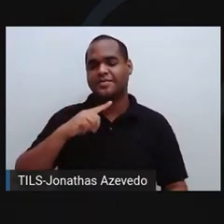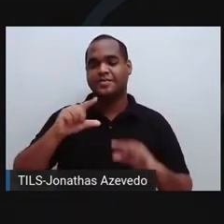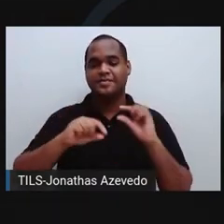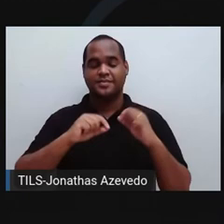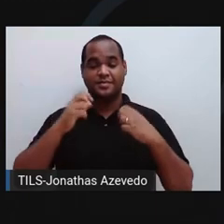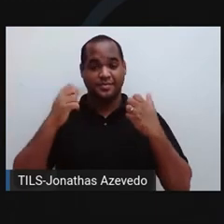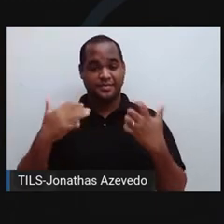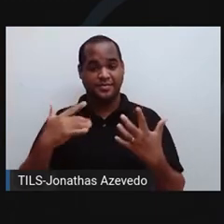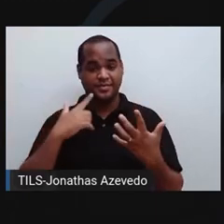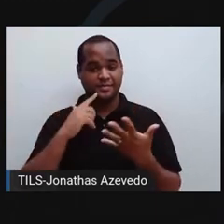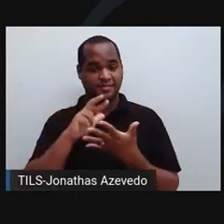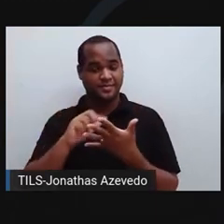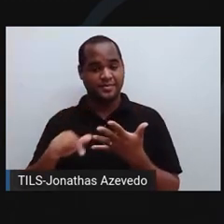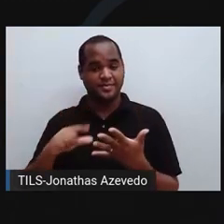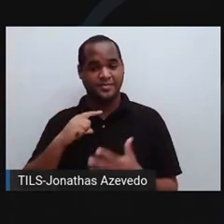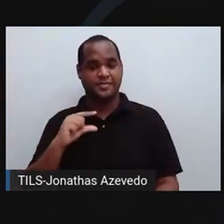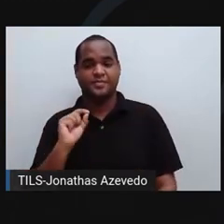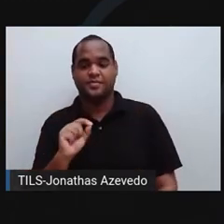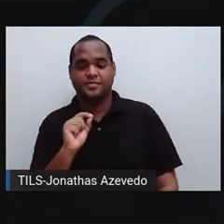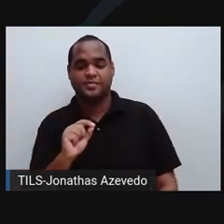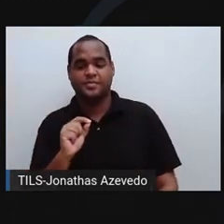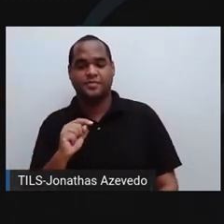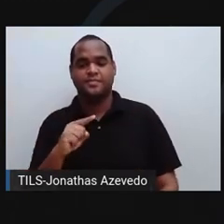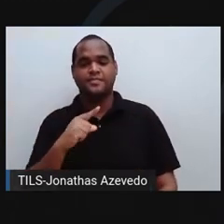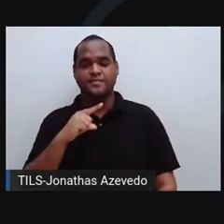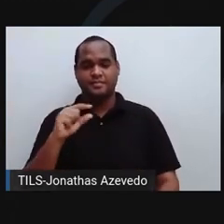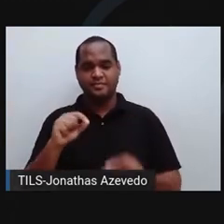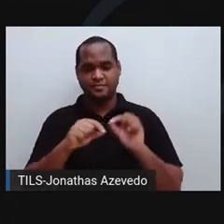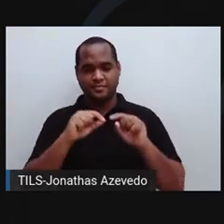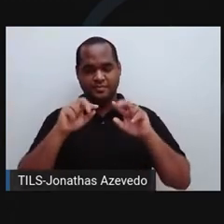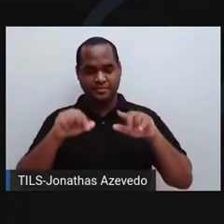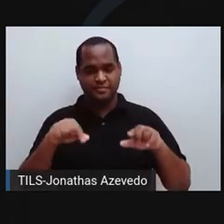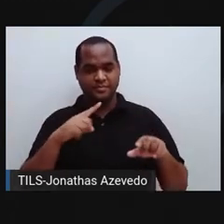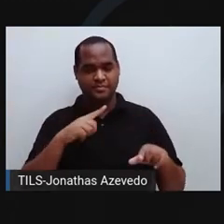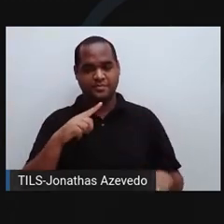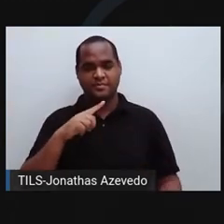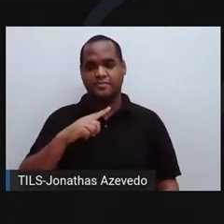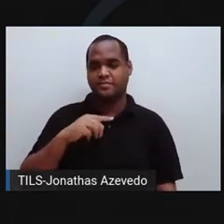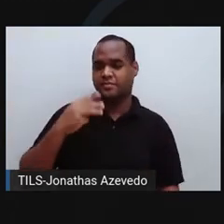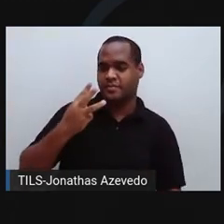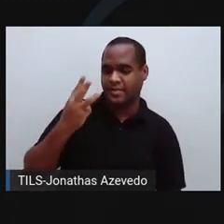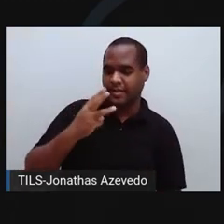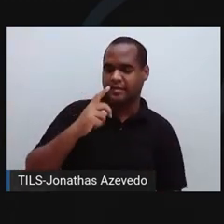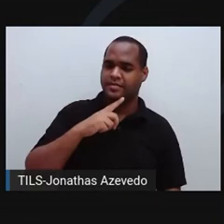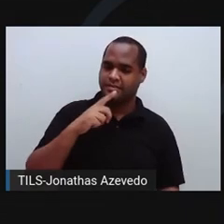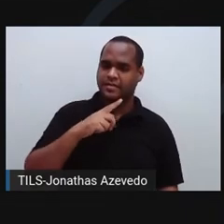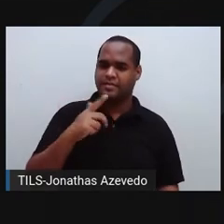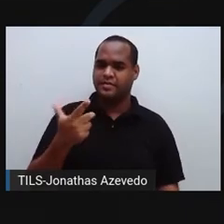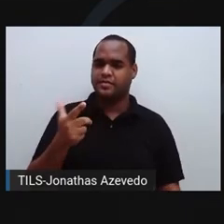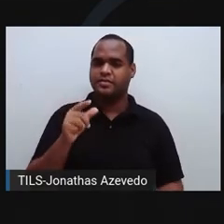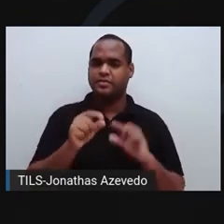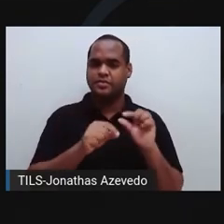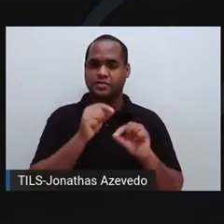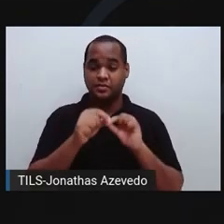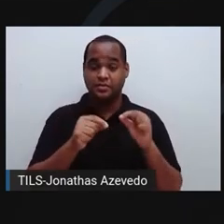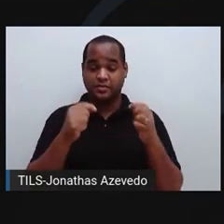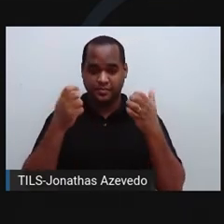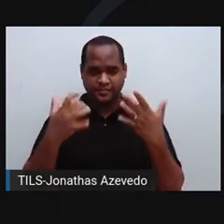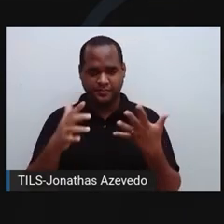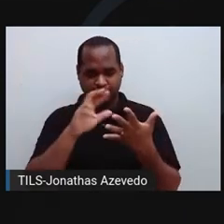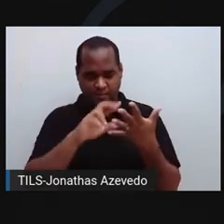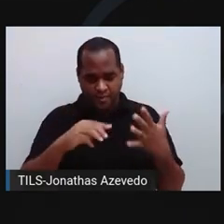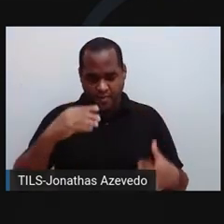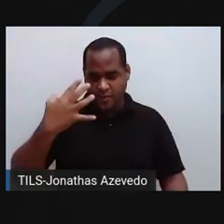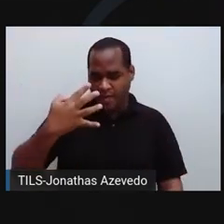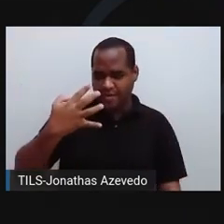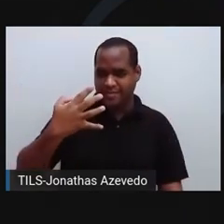de segunda ordem? É o consumidor de terceira ordem ou terciário, um outro carnívoro. Posso também ter um consumidor de quarta ordem. Ah,